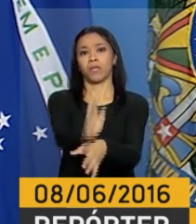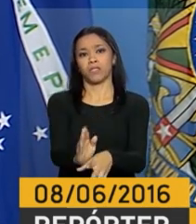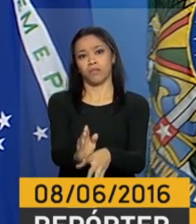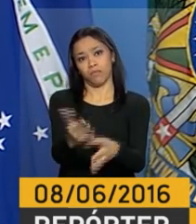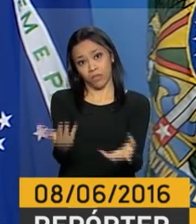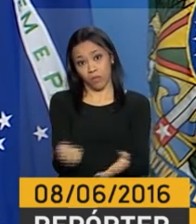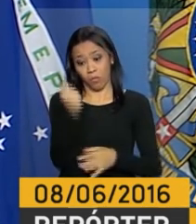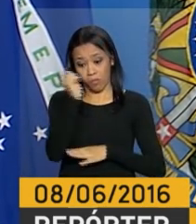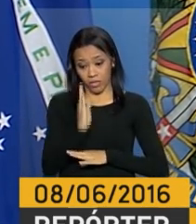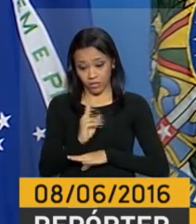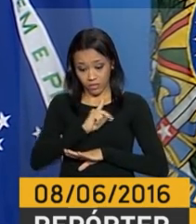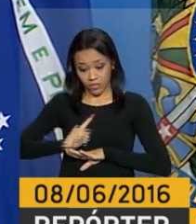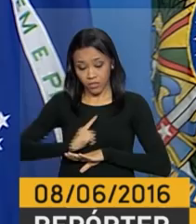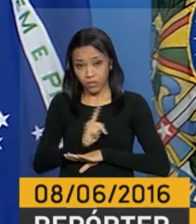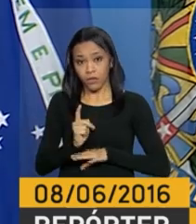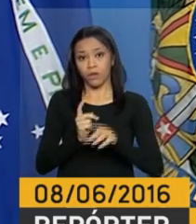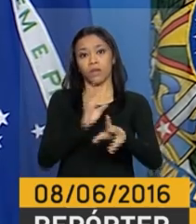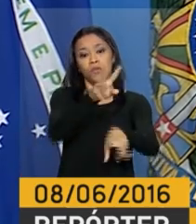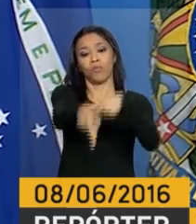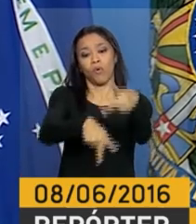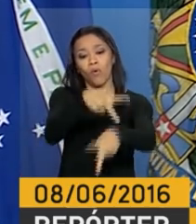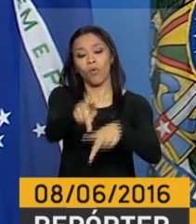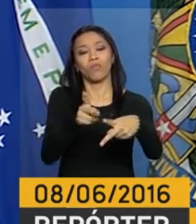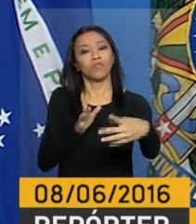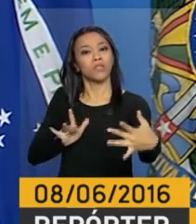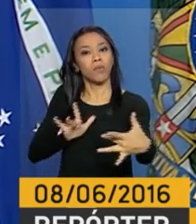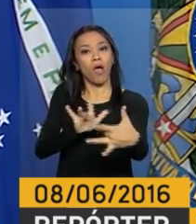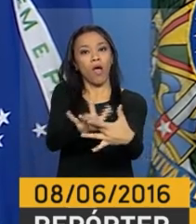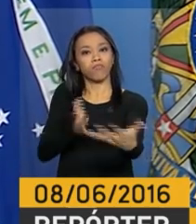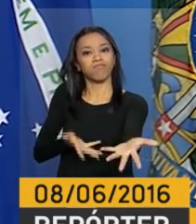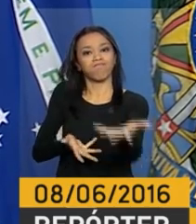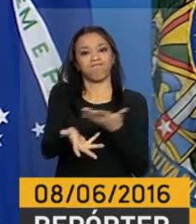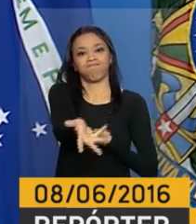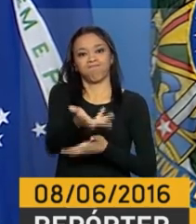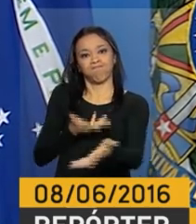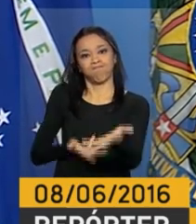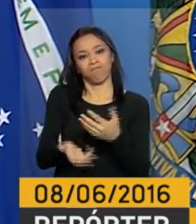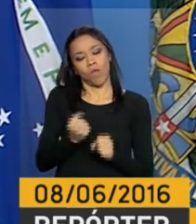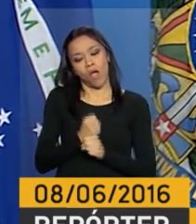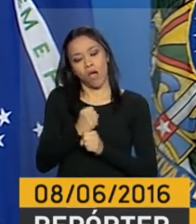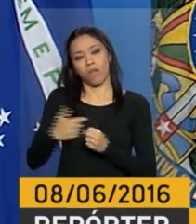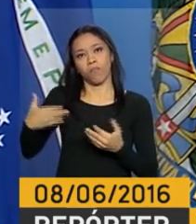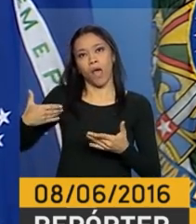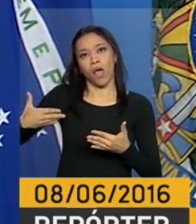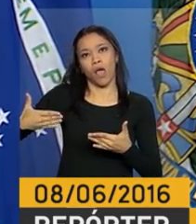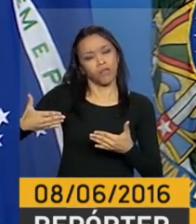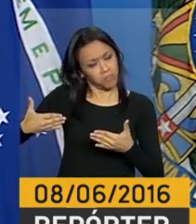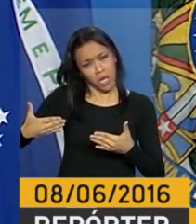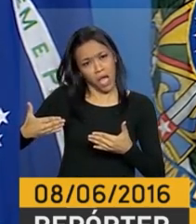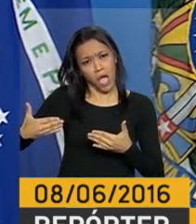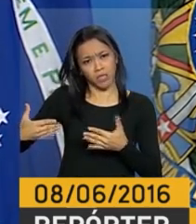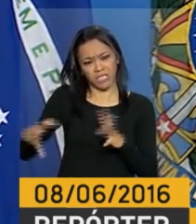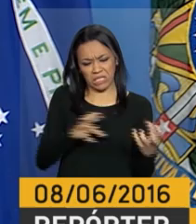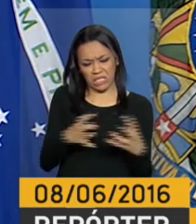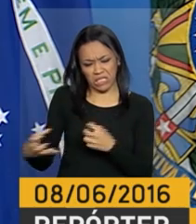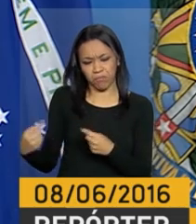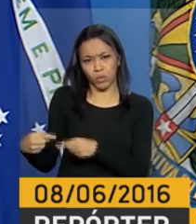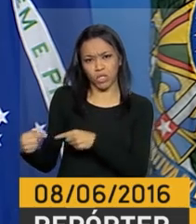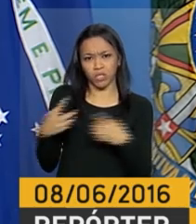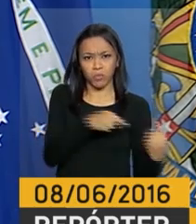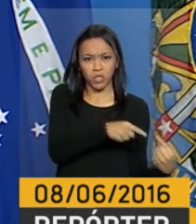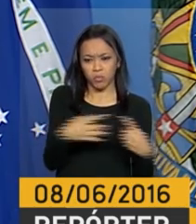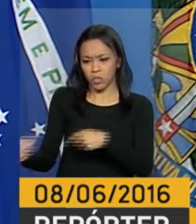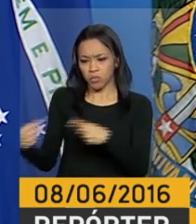brasileiros sempre foram aqueles que se harmonizaram ao longo do tempo pode haver disputas políticas etc